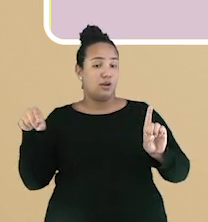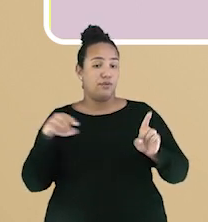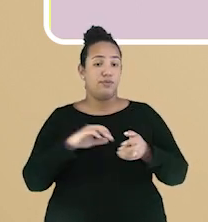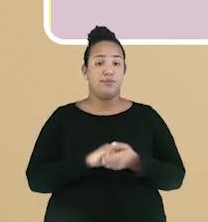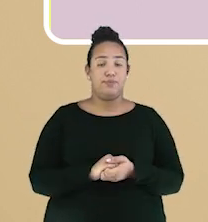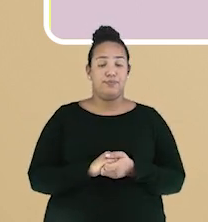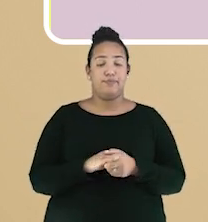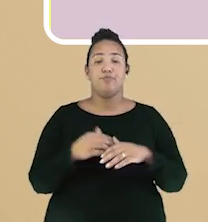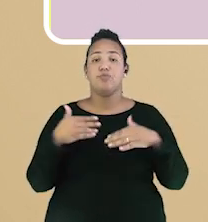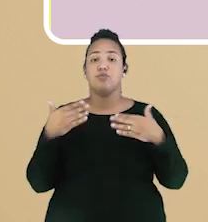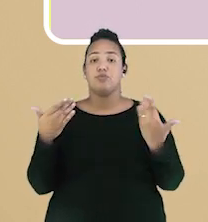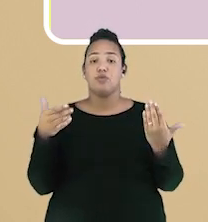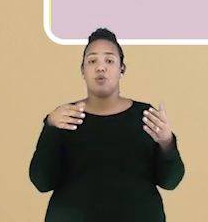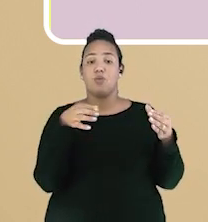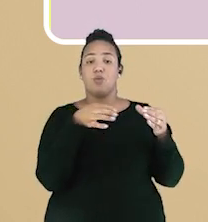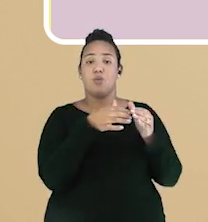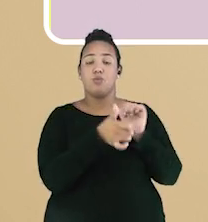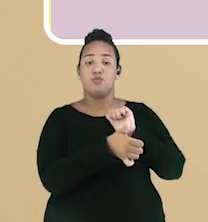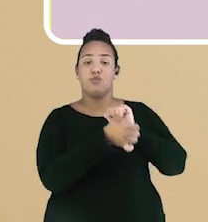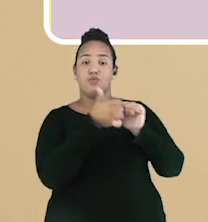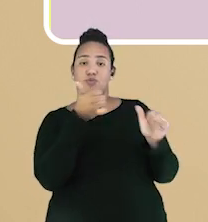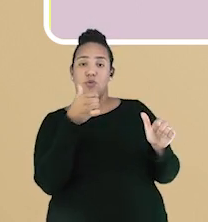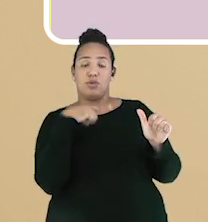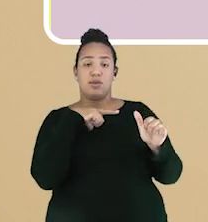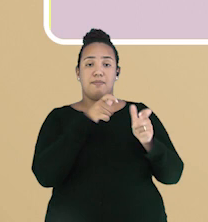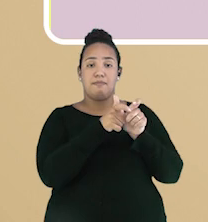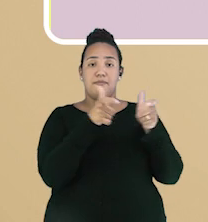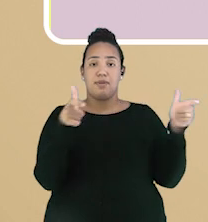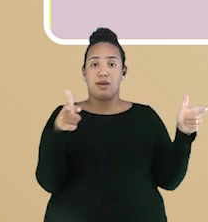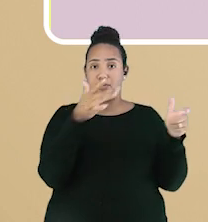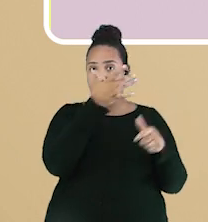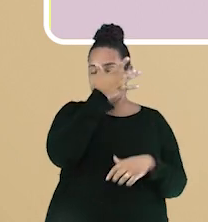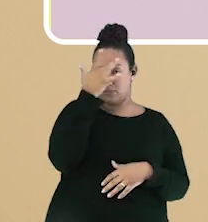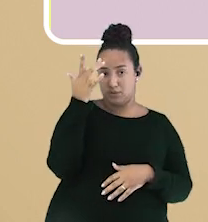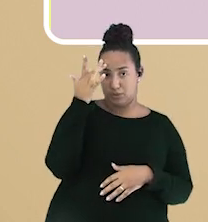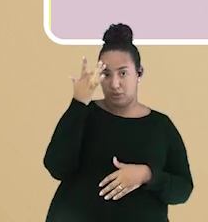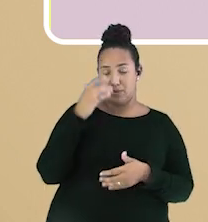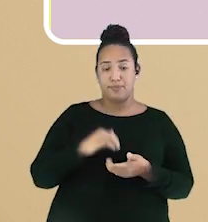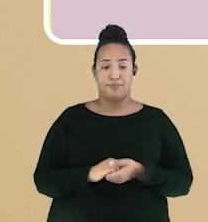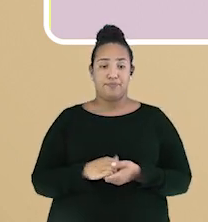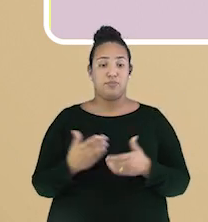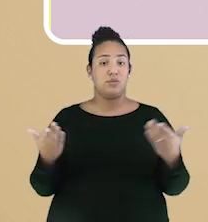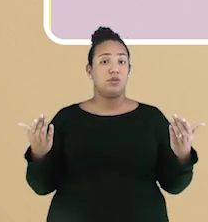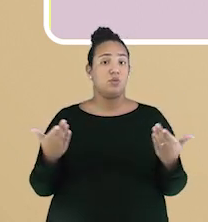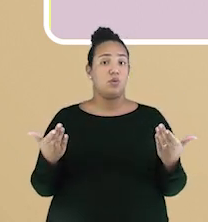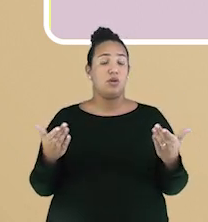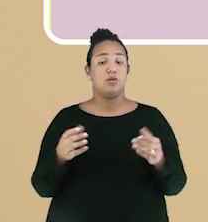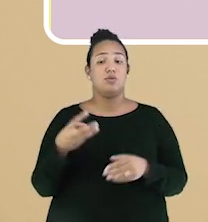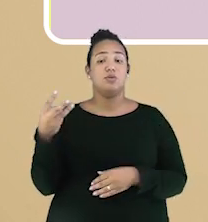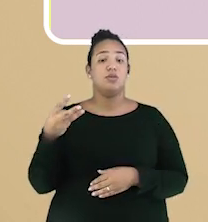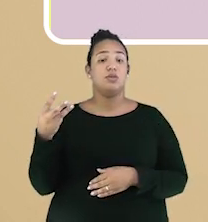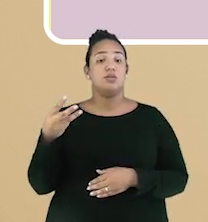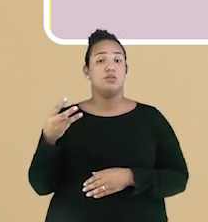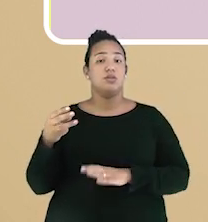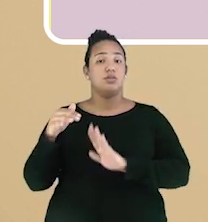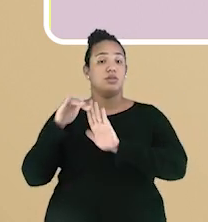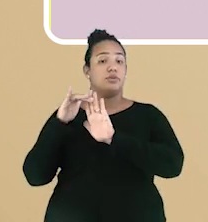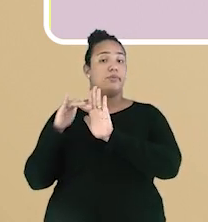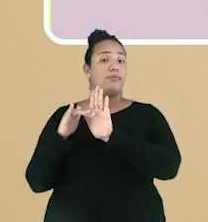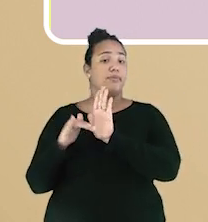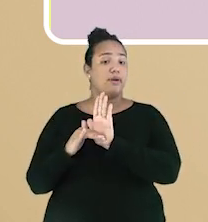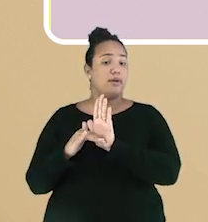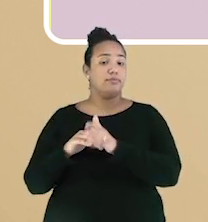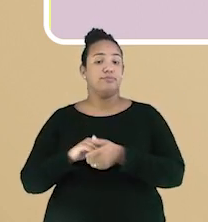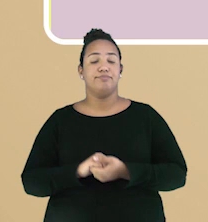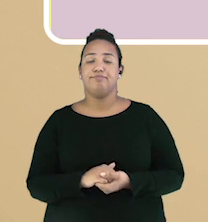time com maior torcida? Qual é o time que fica em terceiro lugar na torcida? Quais